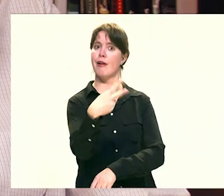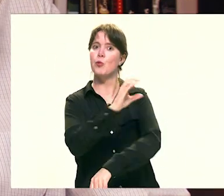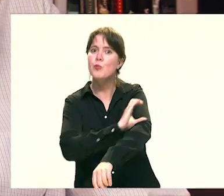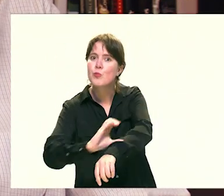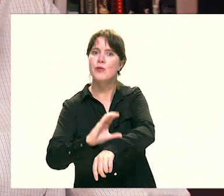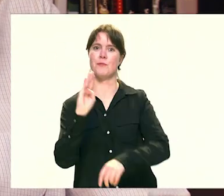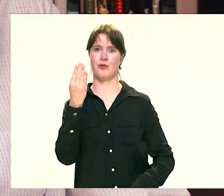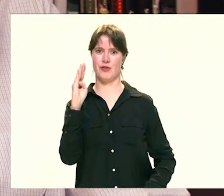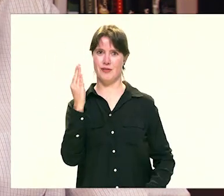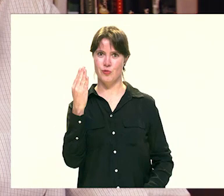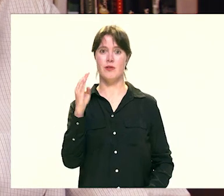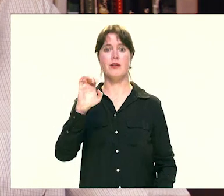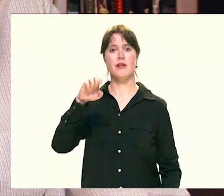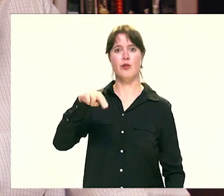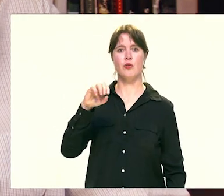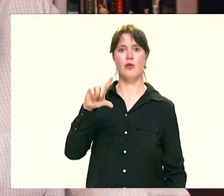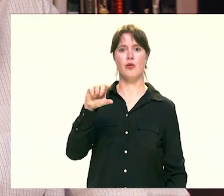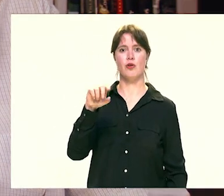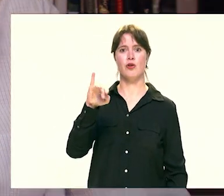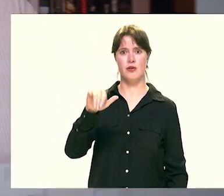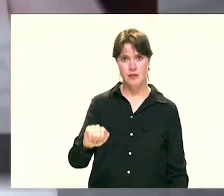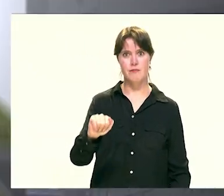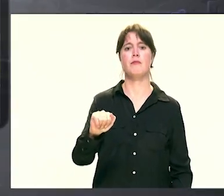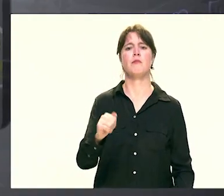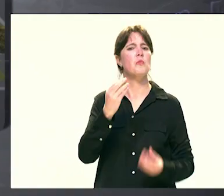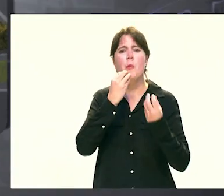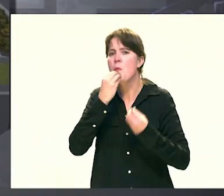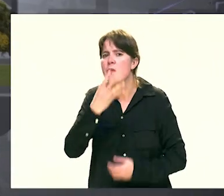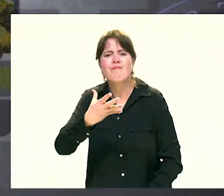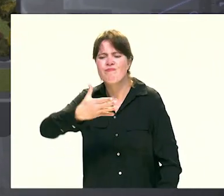seu bacharelado em enologia com uma muito boa justificativa.